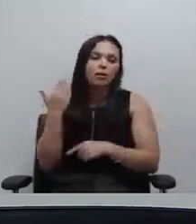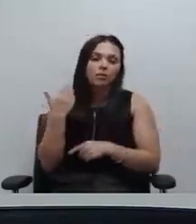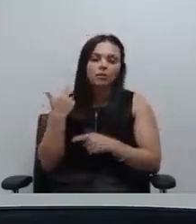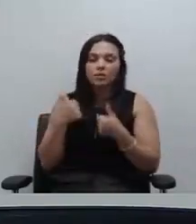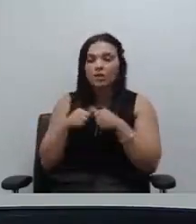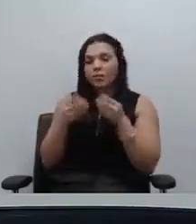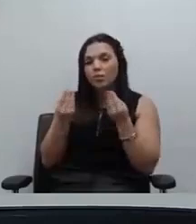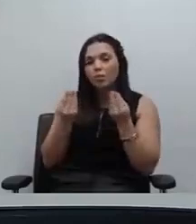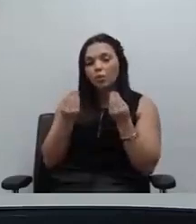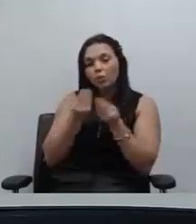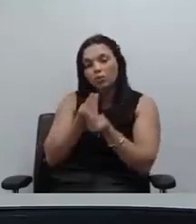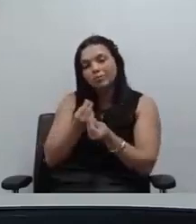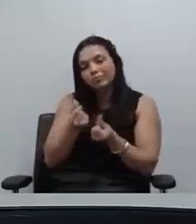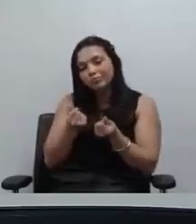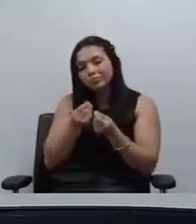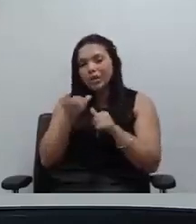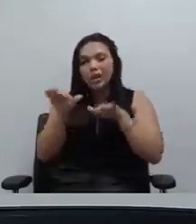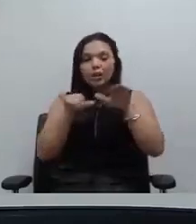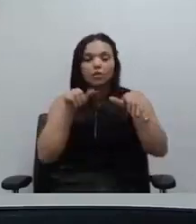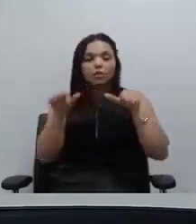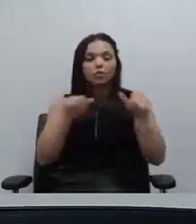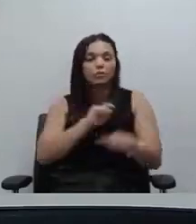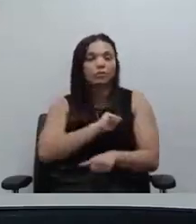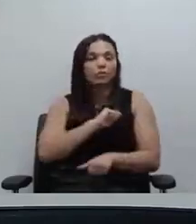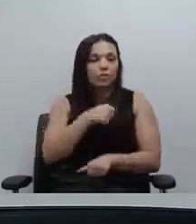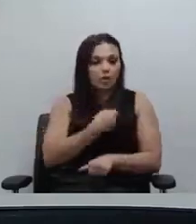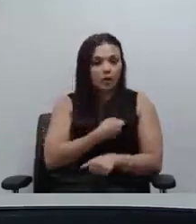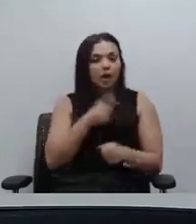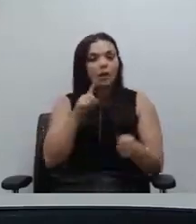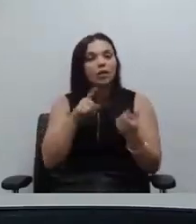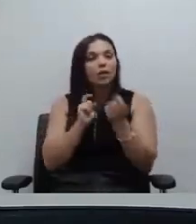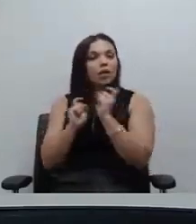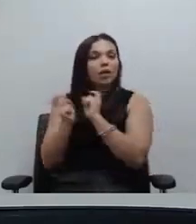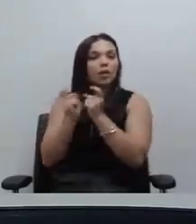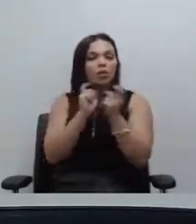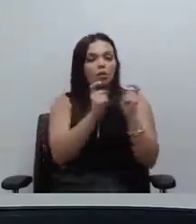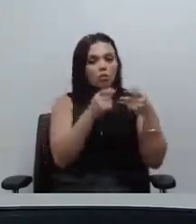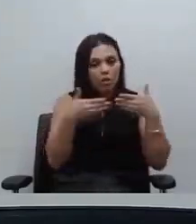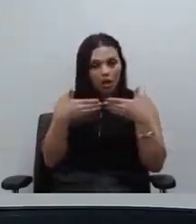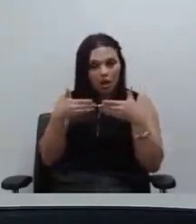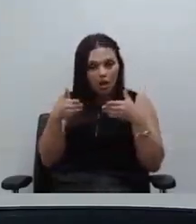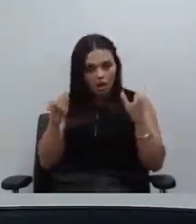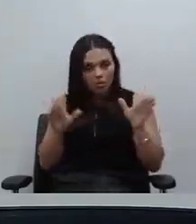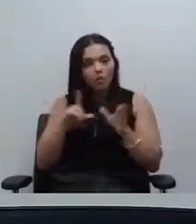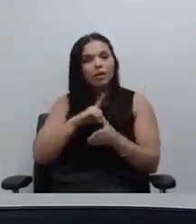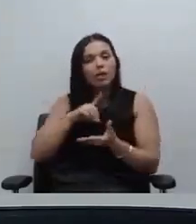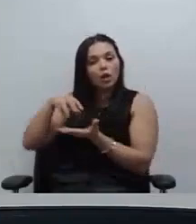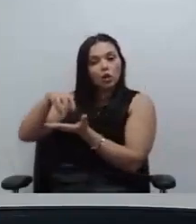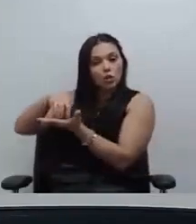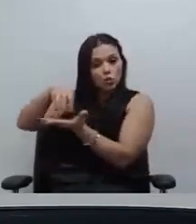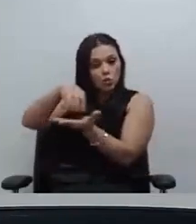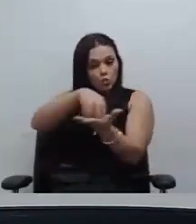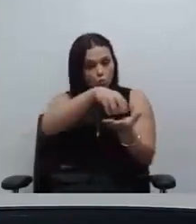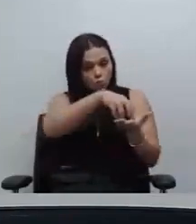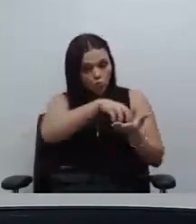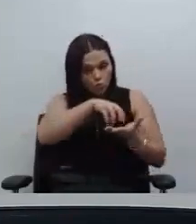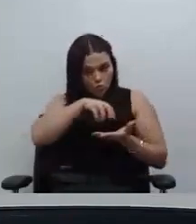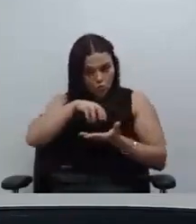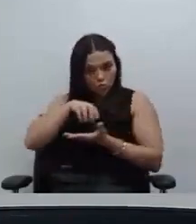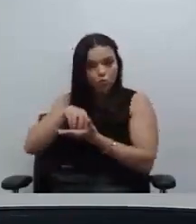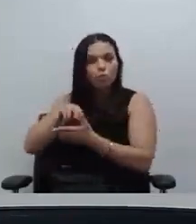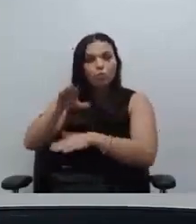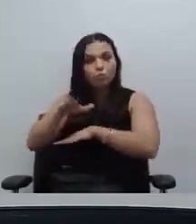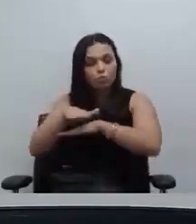era uma convocação dos delegados e uma reunião aberta, geralmente com os núcleos especializados que têm essa condução muito forte. Nós partimos mais para